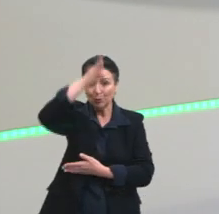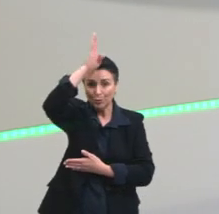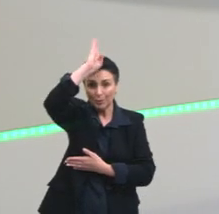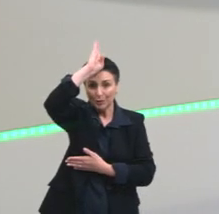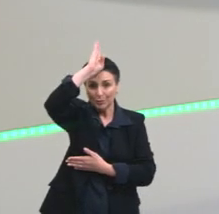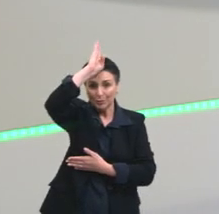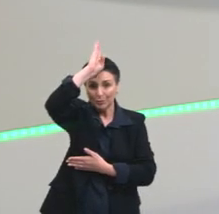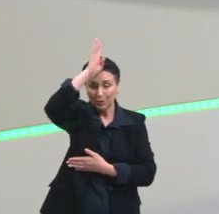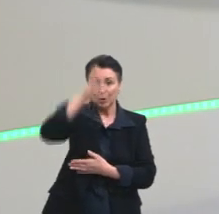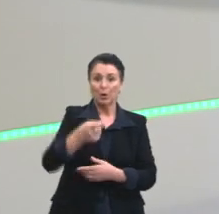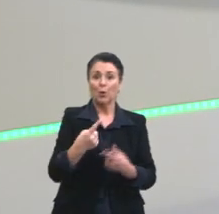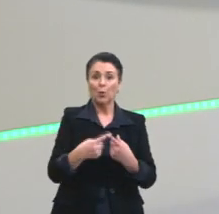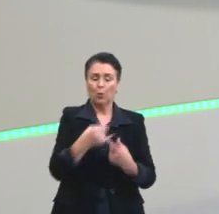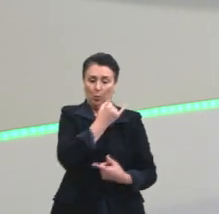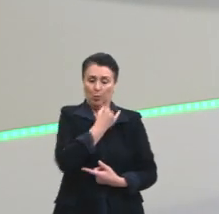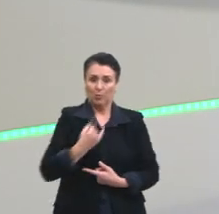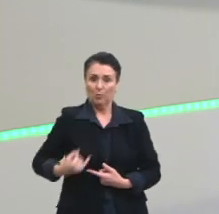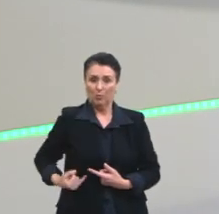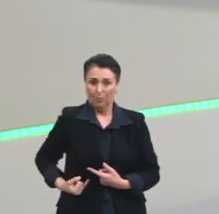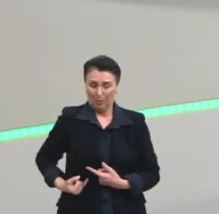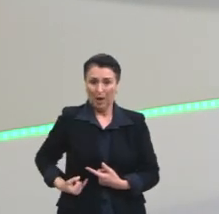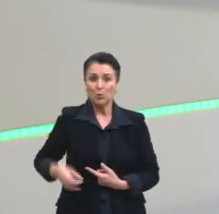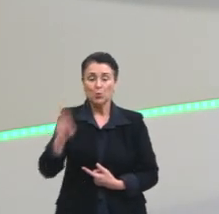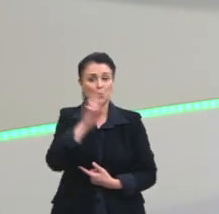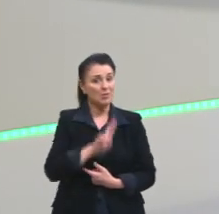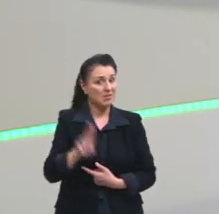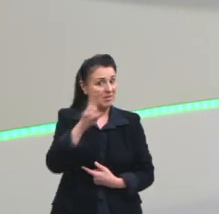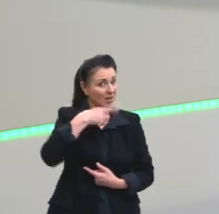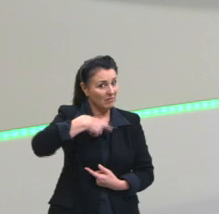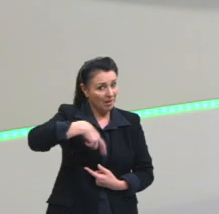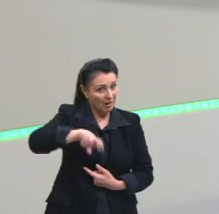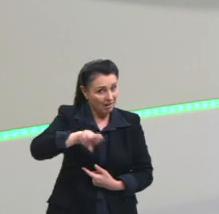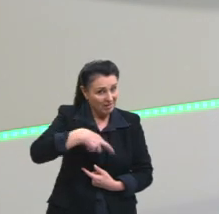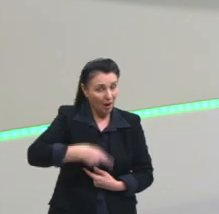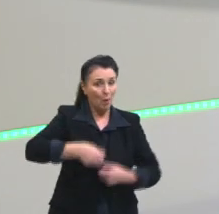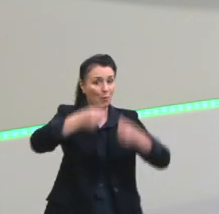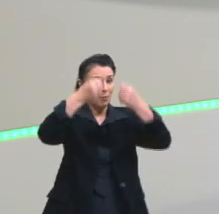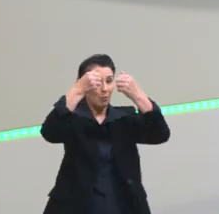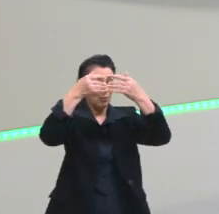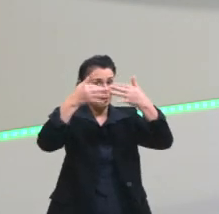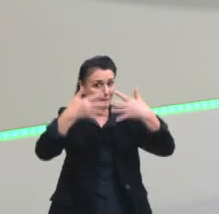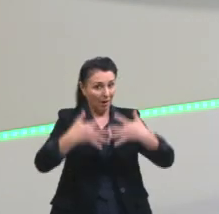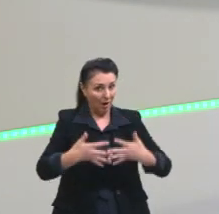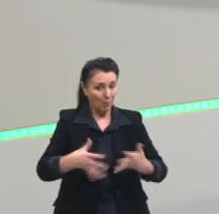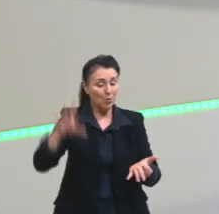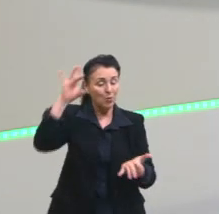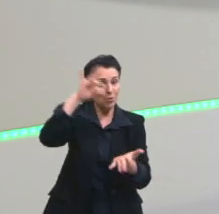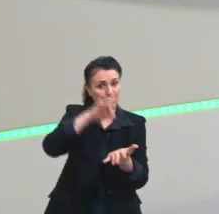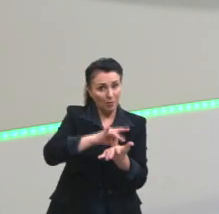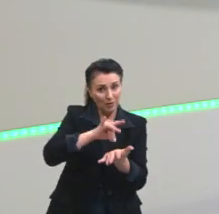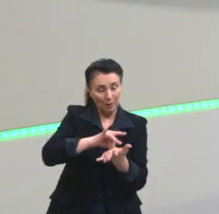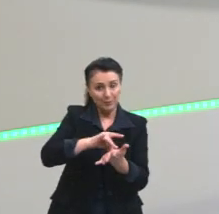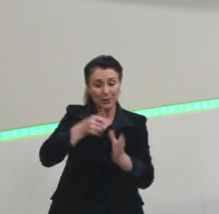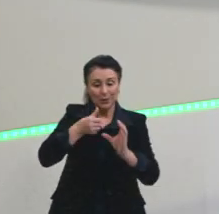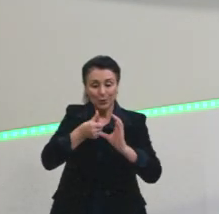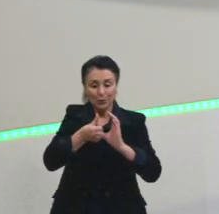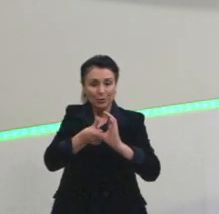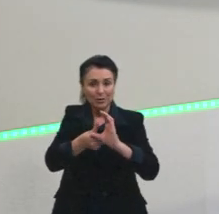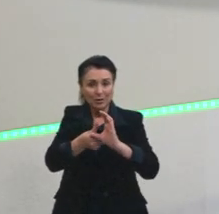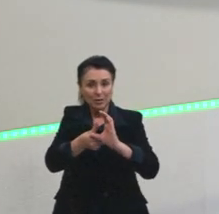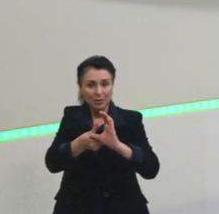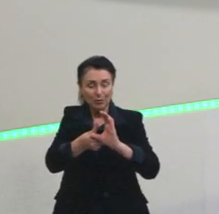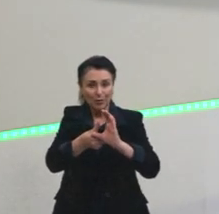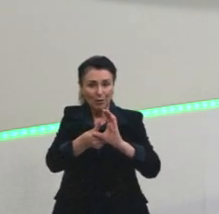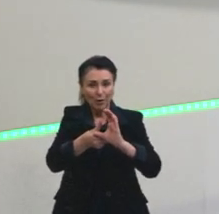império o império ele se valia da religião para se justificar para se legitimar e o cristianismo dizer que